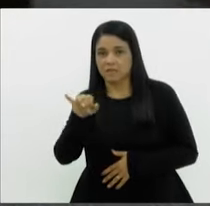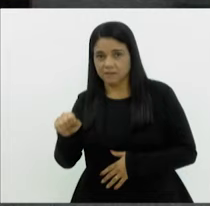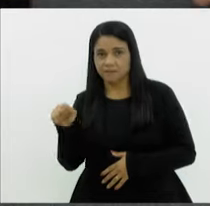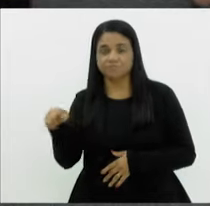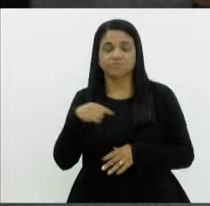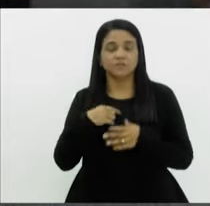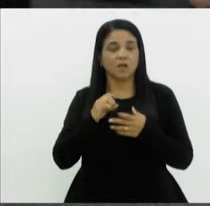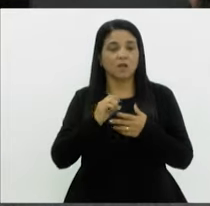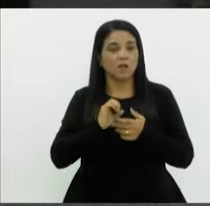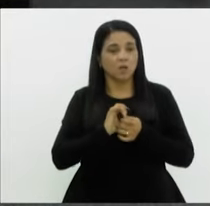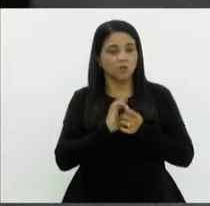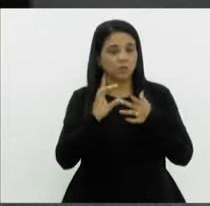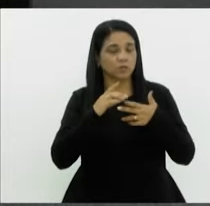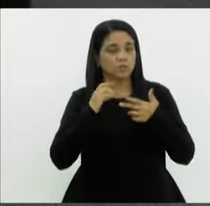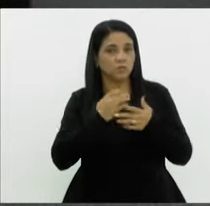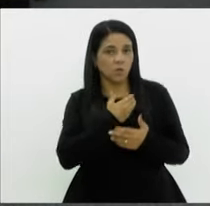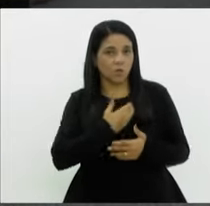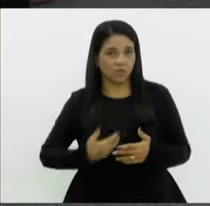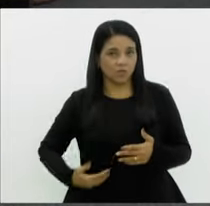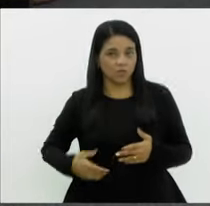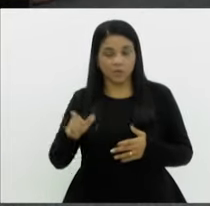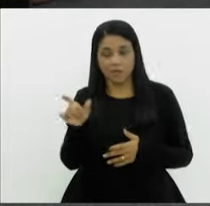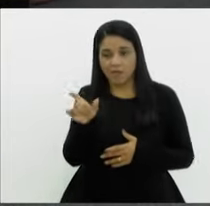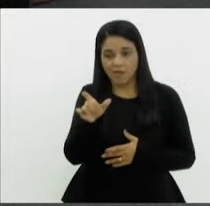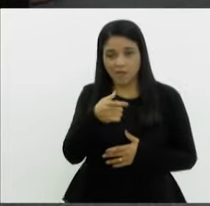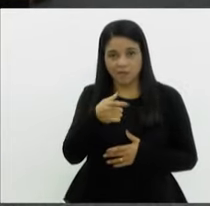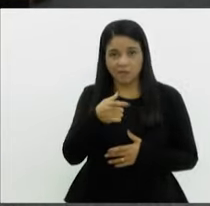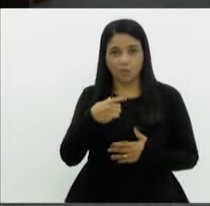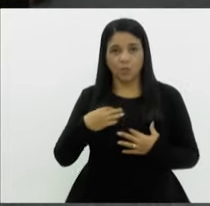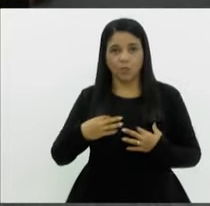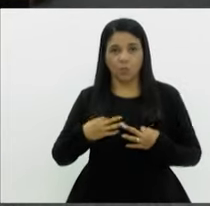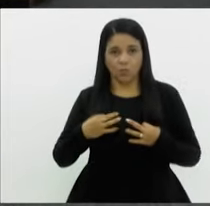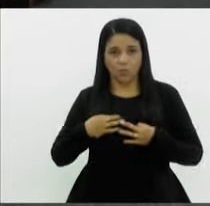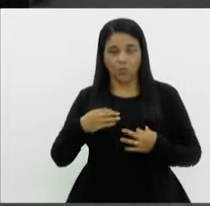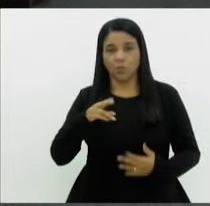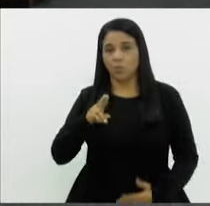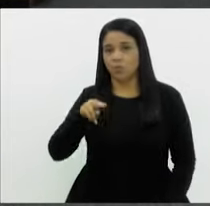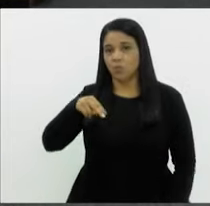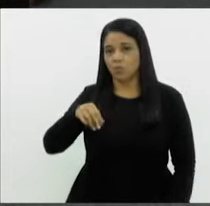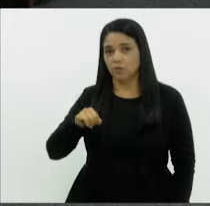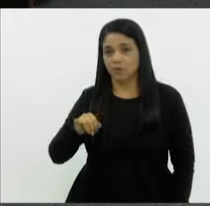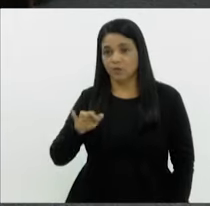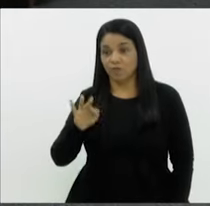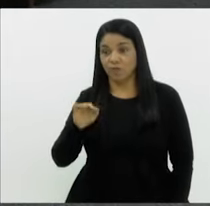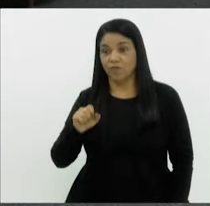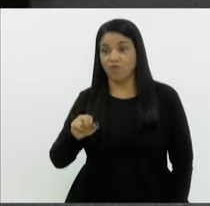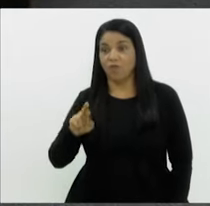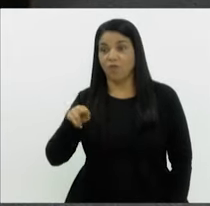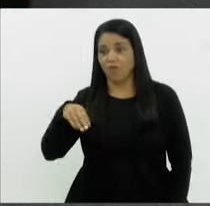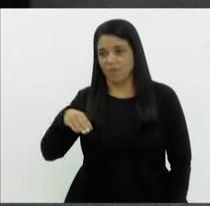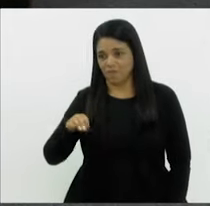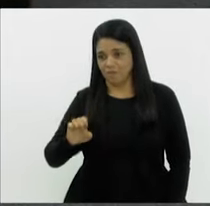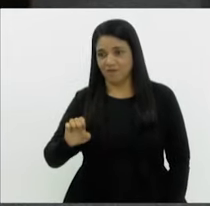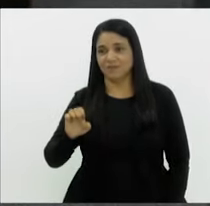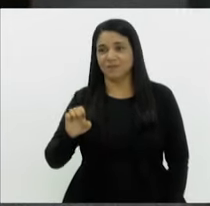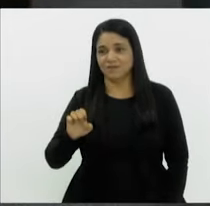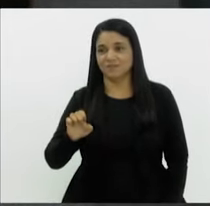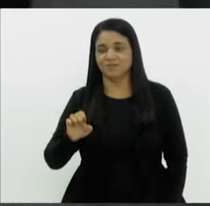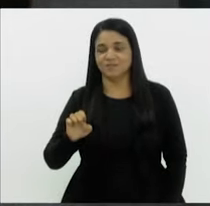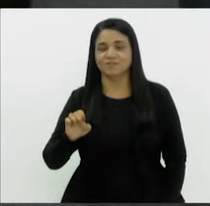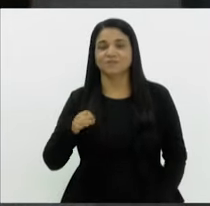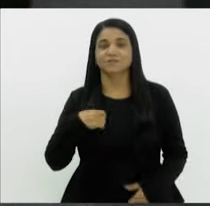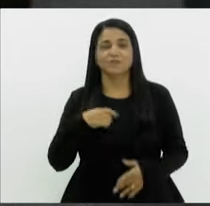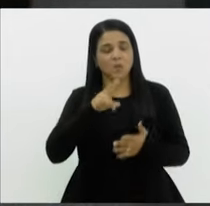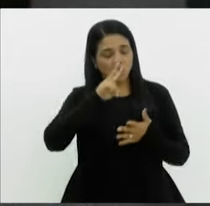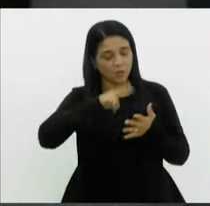autoriza o governo a criar um programa chamado Cartão Uniforme. Eu li o projeto da deputada Célia e isso